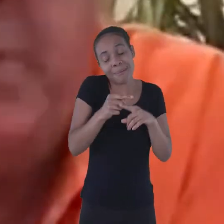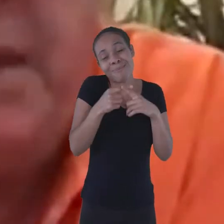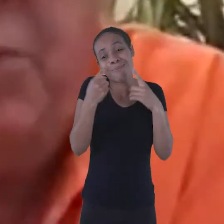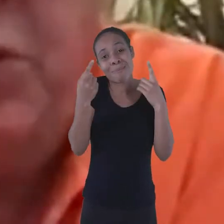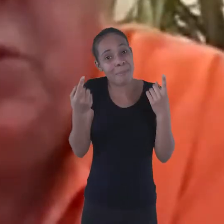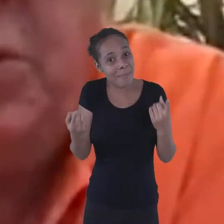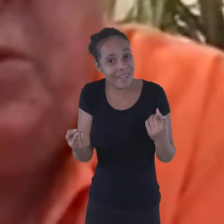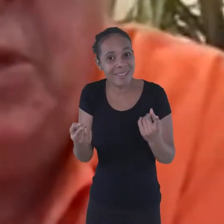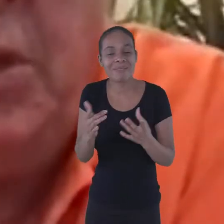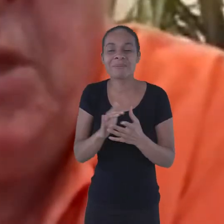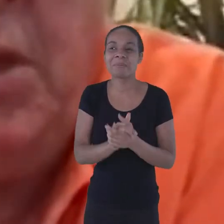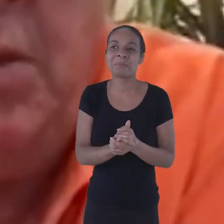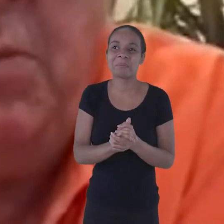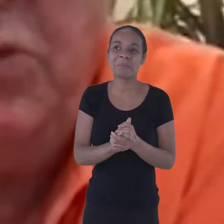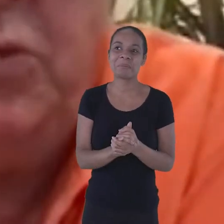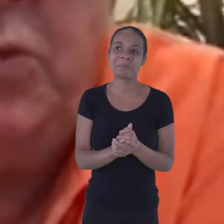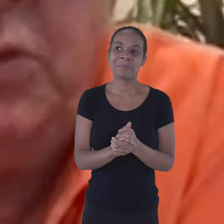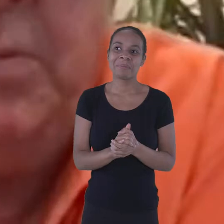para mim é muito